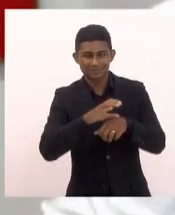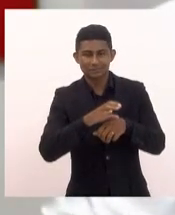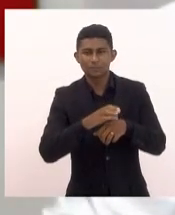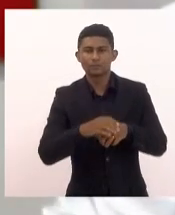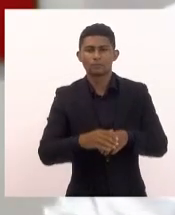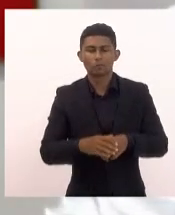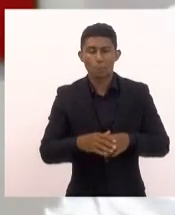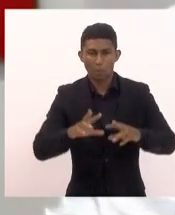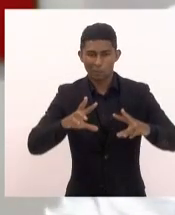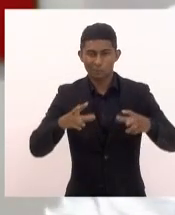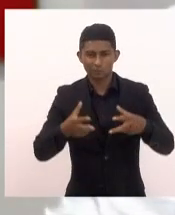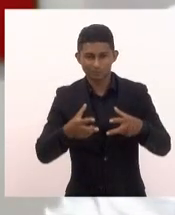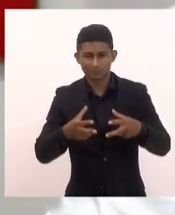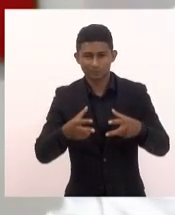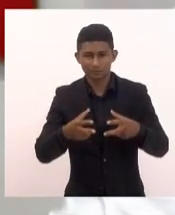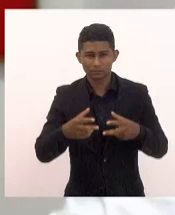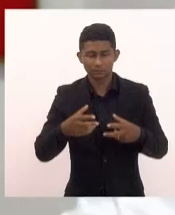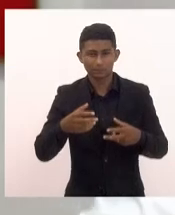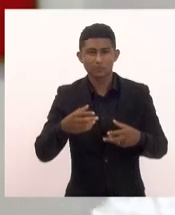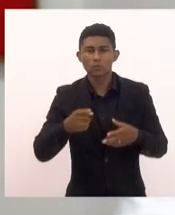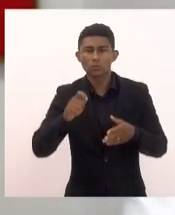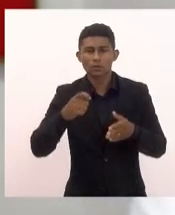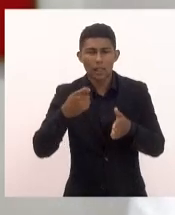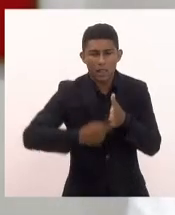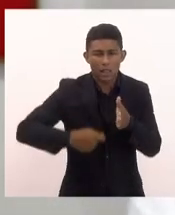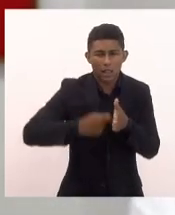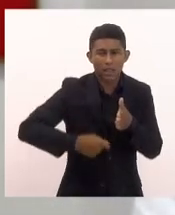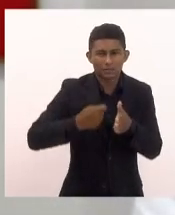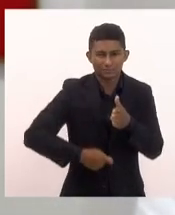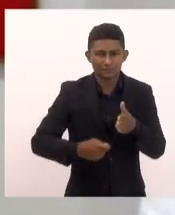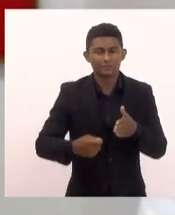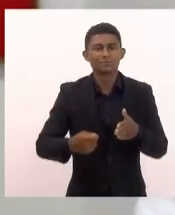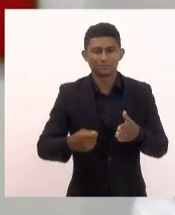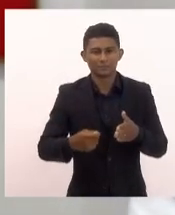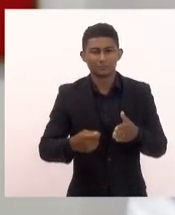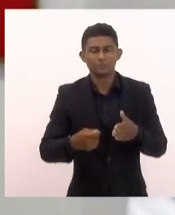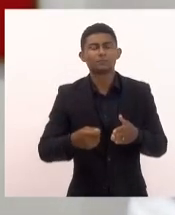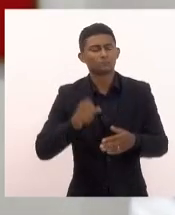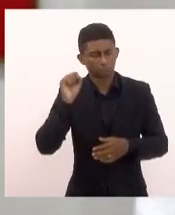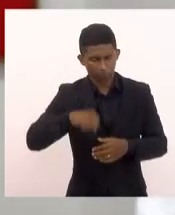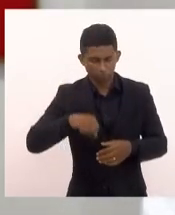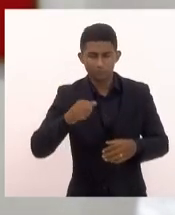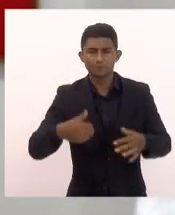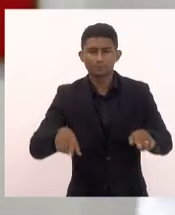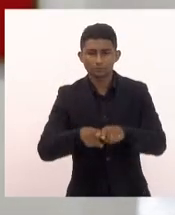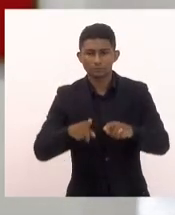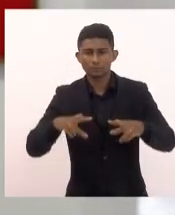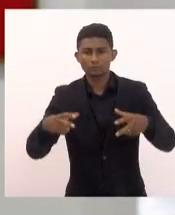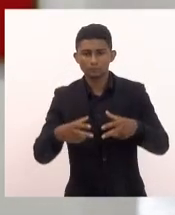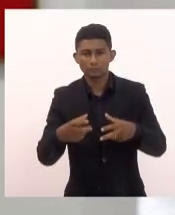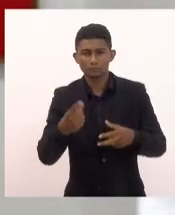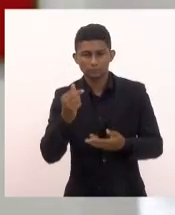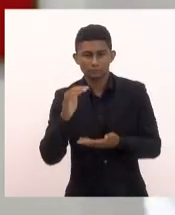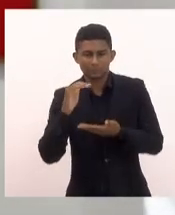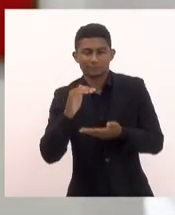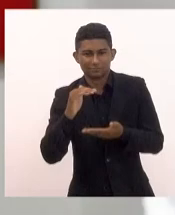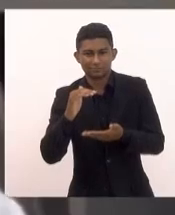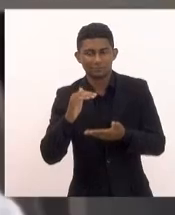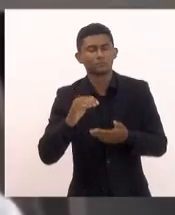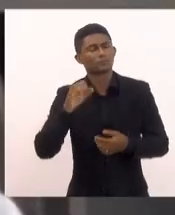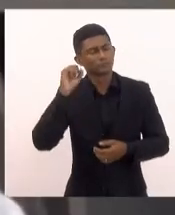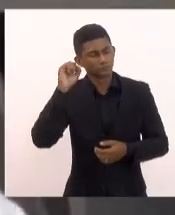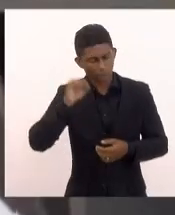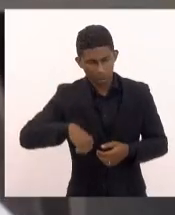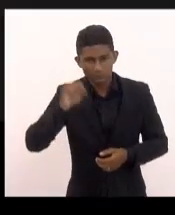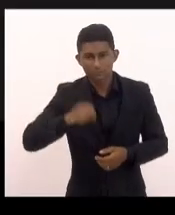Comércio, favorável. Tributação, controle da arrecadação estadual, fiscalização dos tributos estaduais, favorável. De orçamento, finanças, fiscalização financeira e controle,